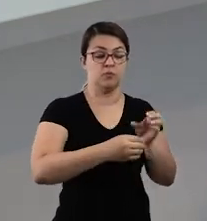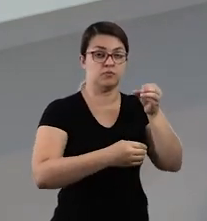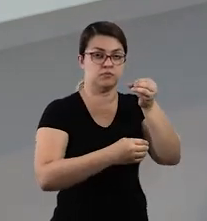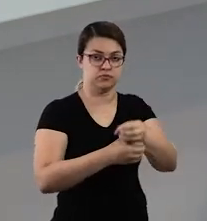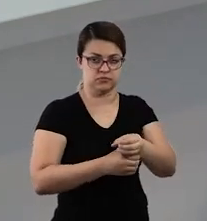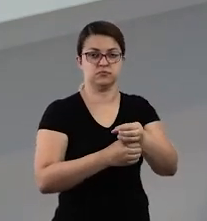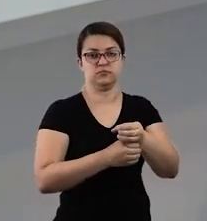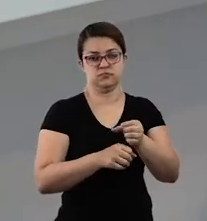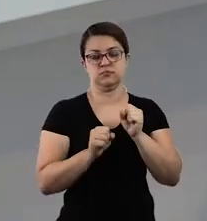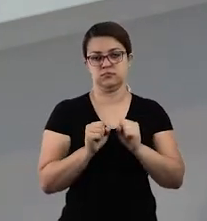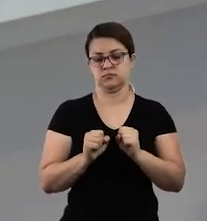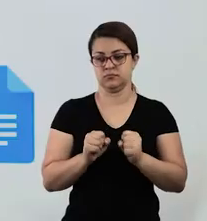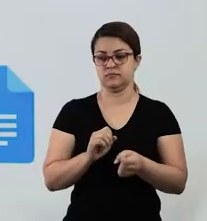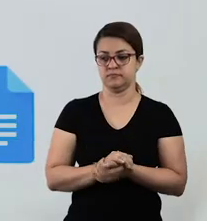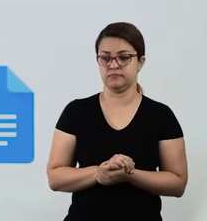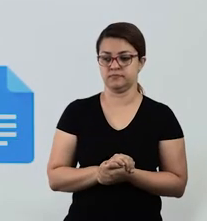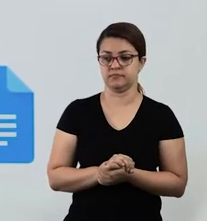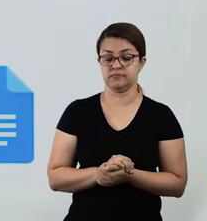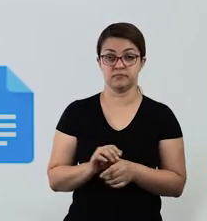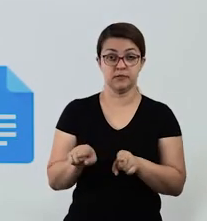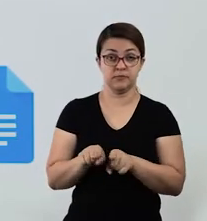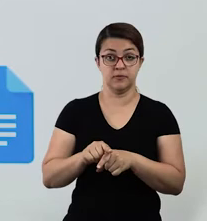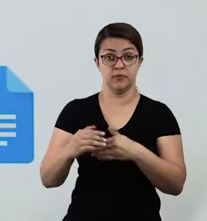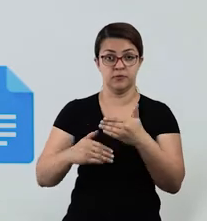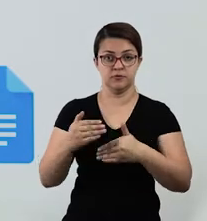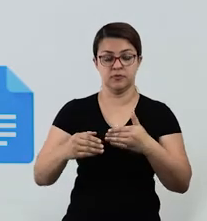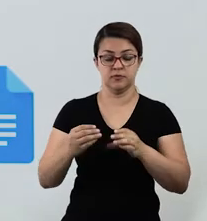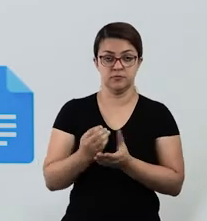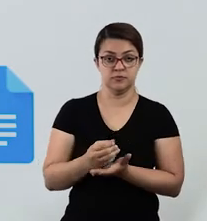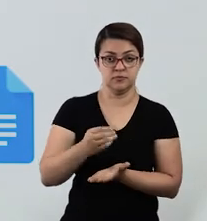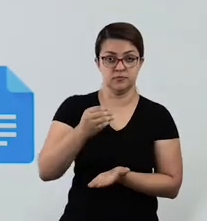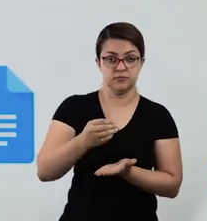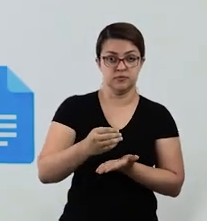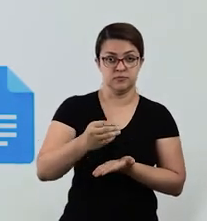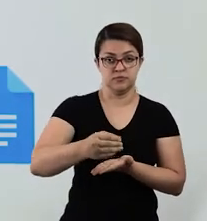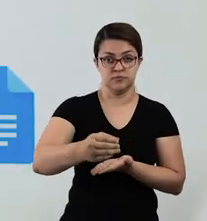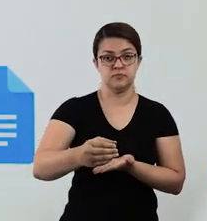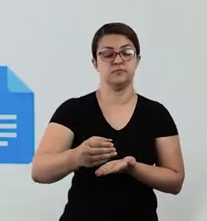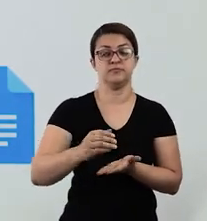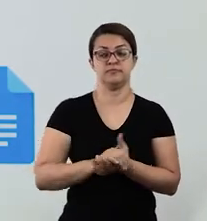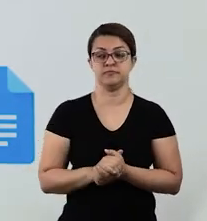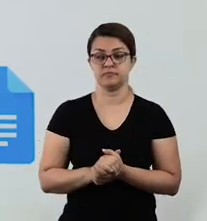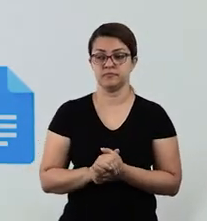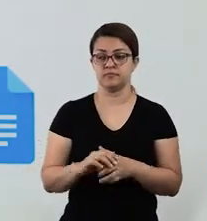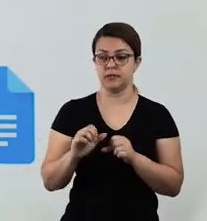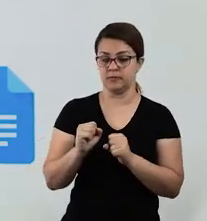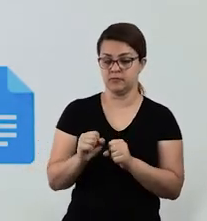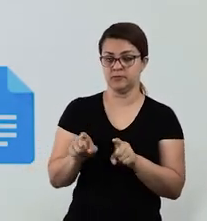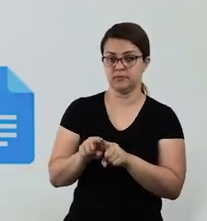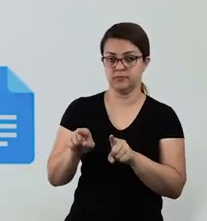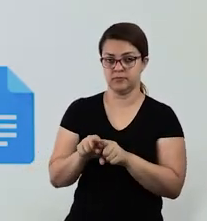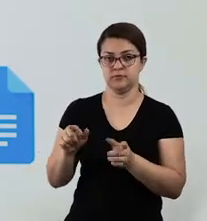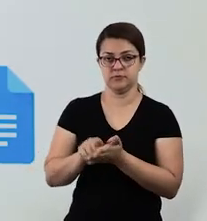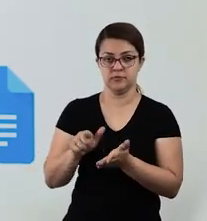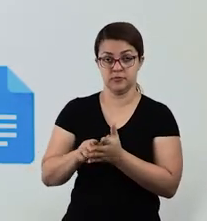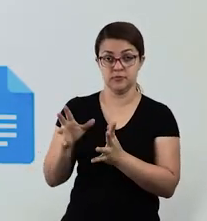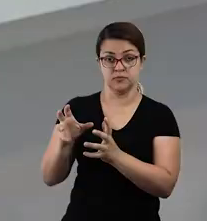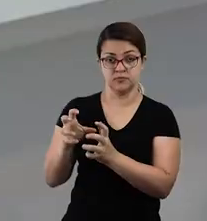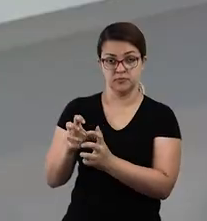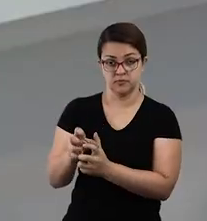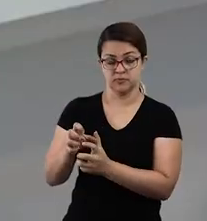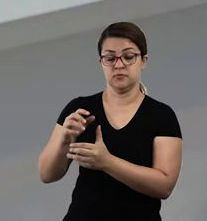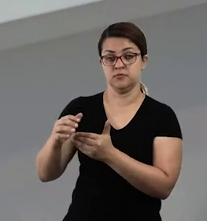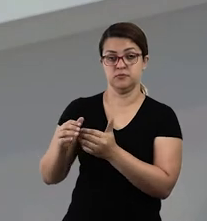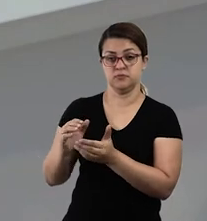tá? Esses rolinhos aqui de papel higiênico, tá? Mais bolinhas aqui, que pode ser de papel também. E